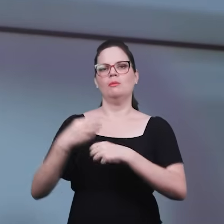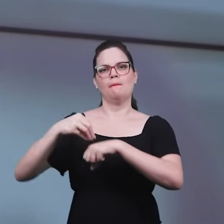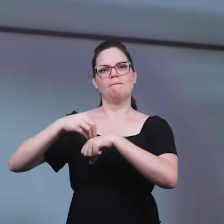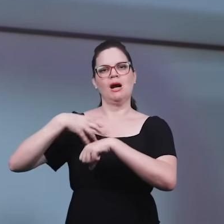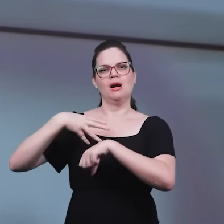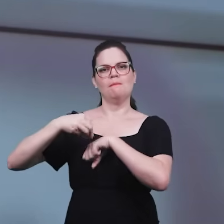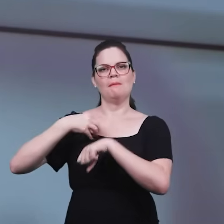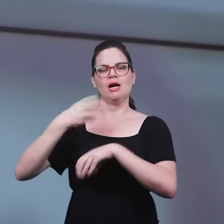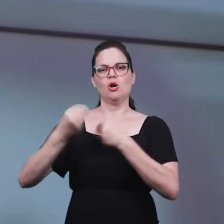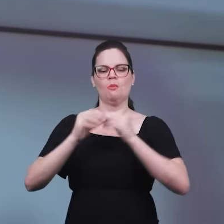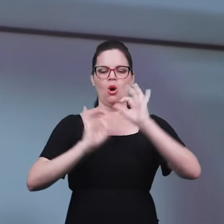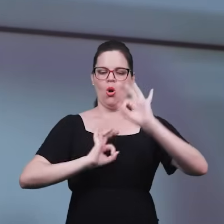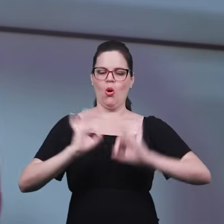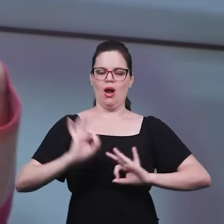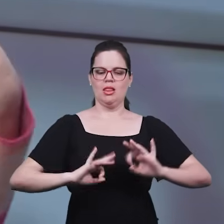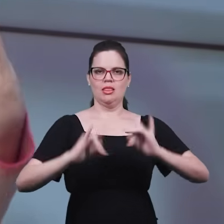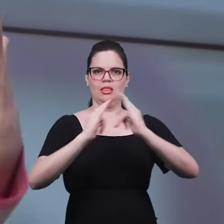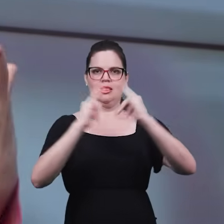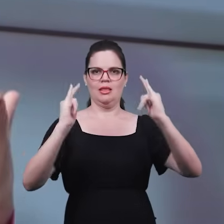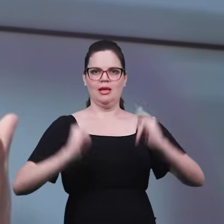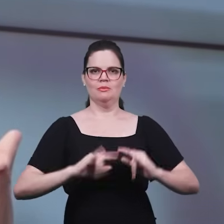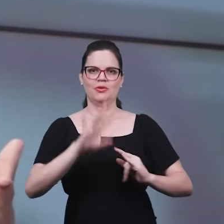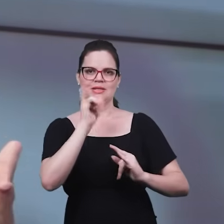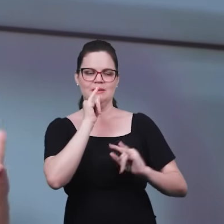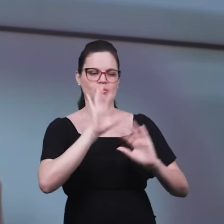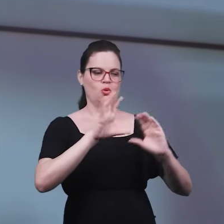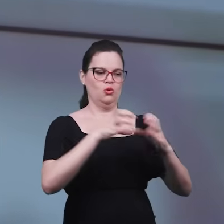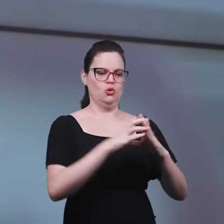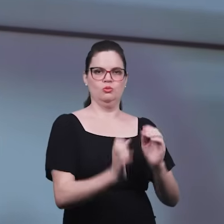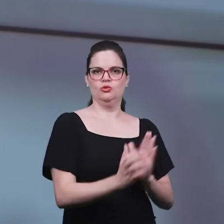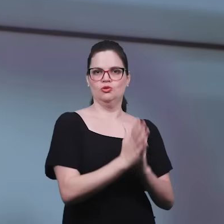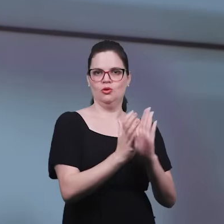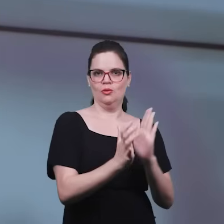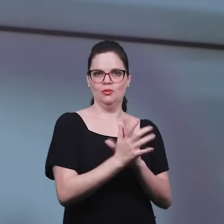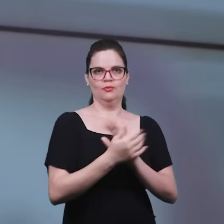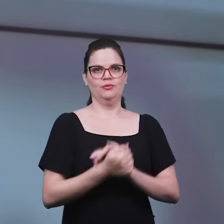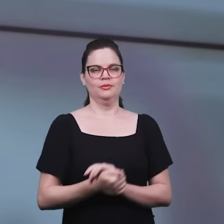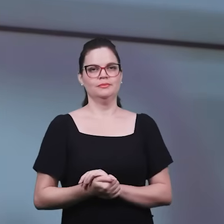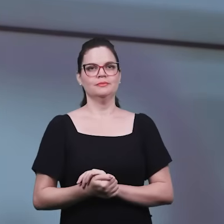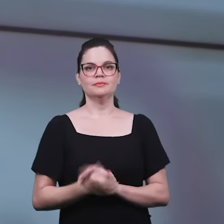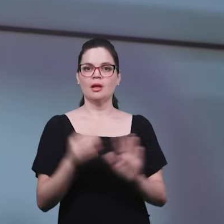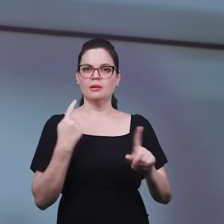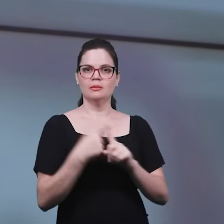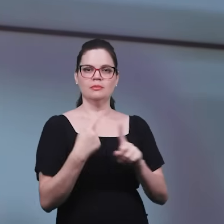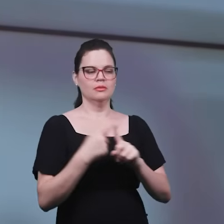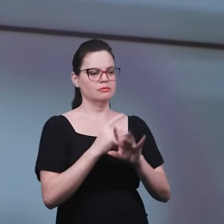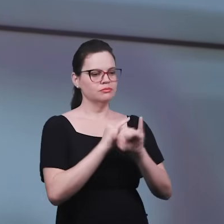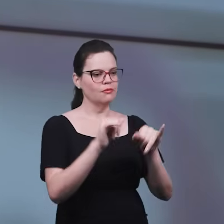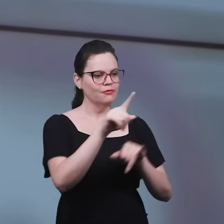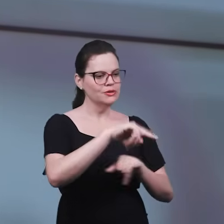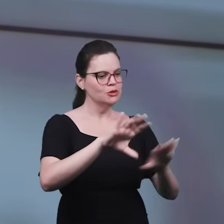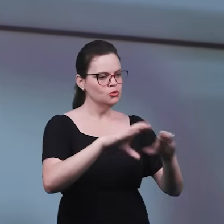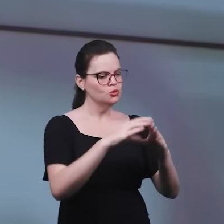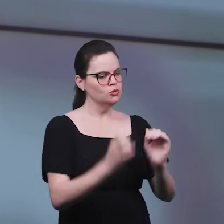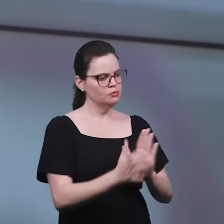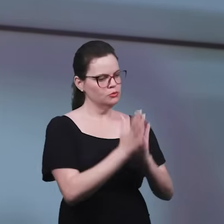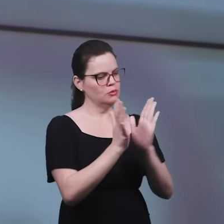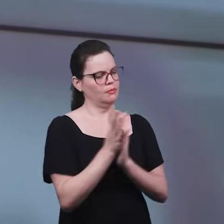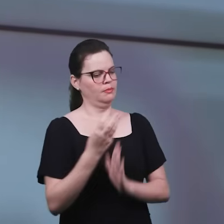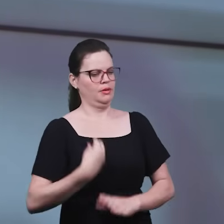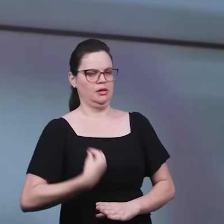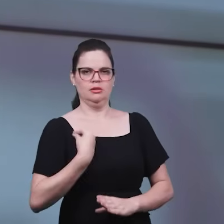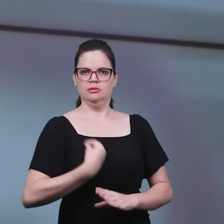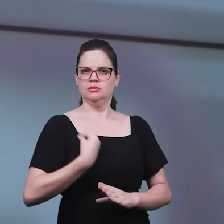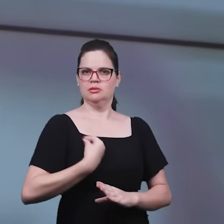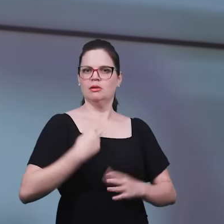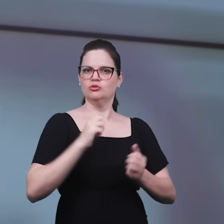nós pensarmos na organização com o grupo de louvor, né? Aquela mensagem para os grupos participarem, a igreja